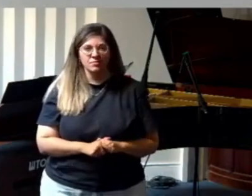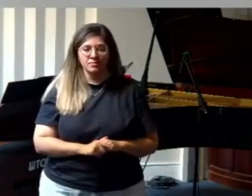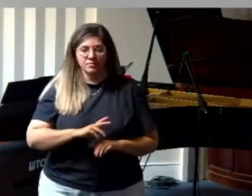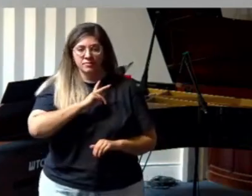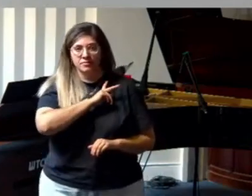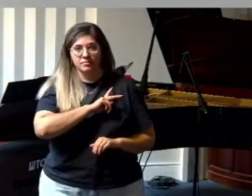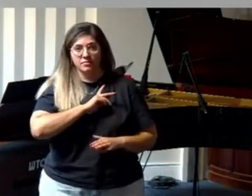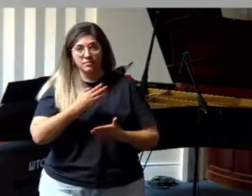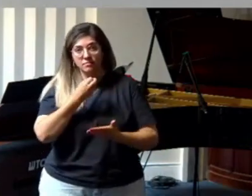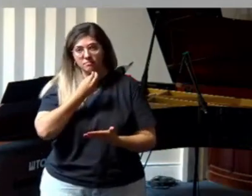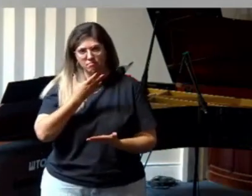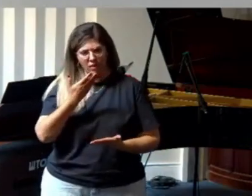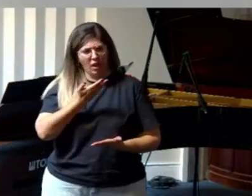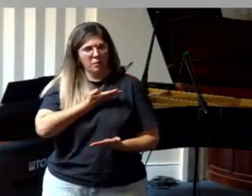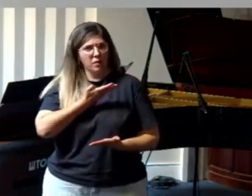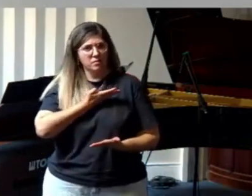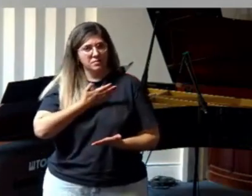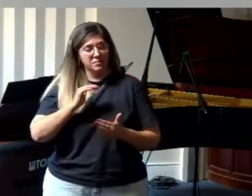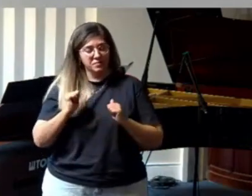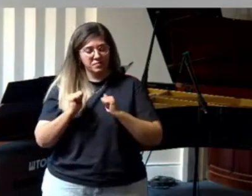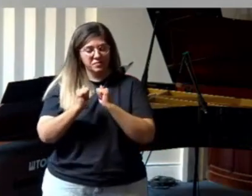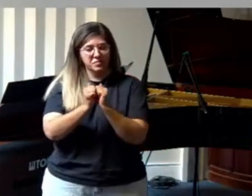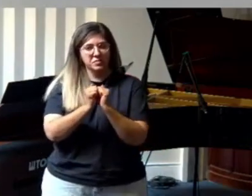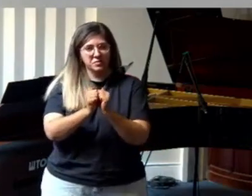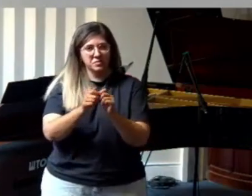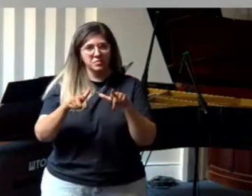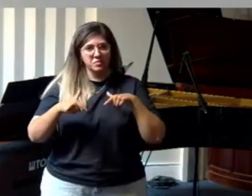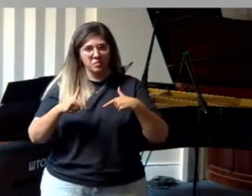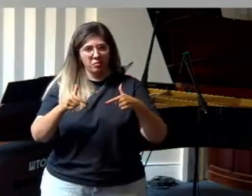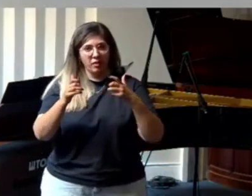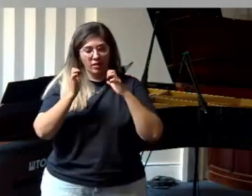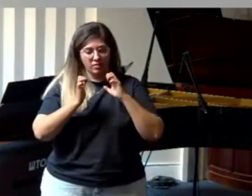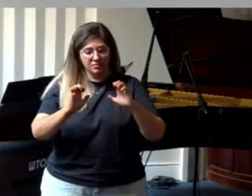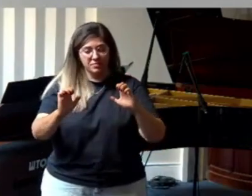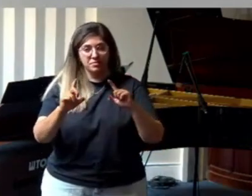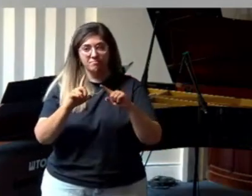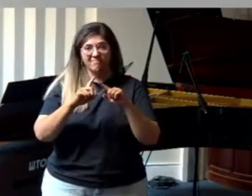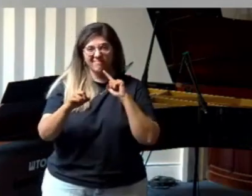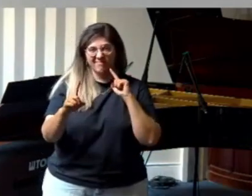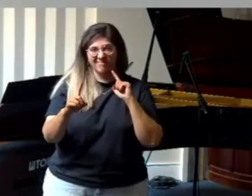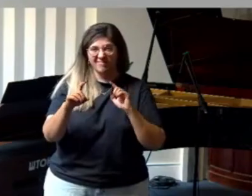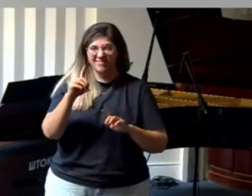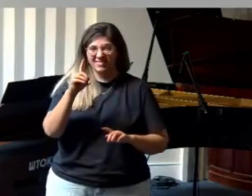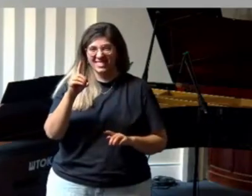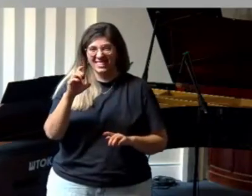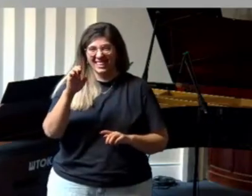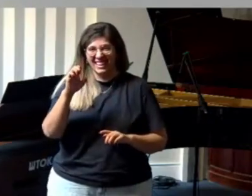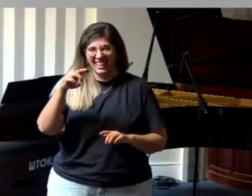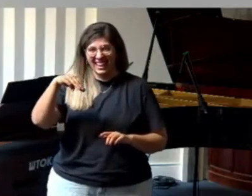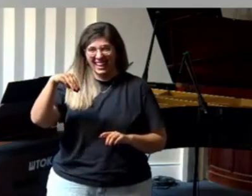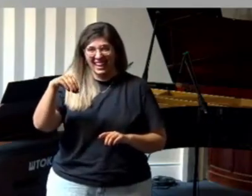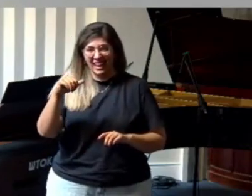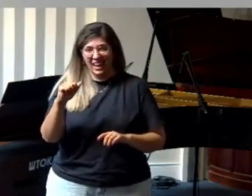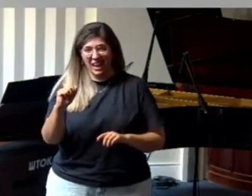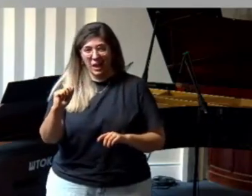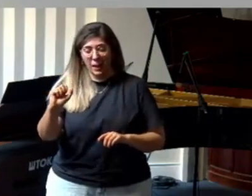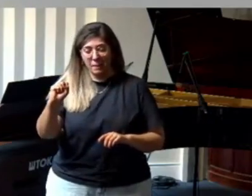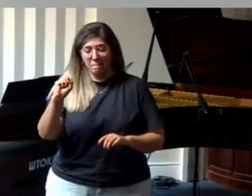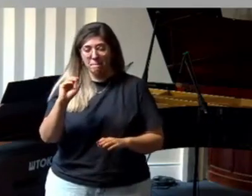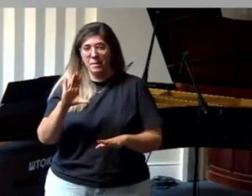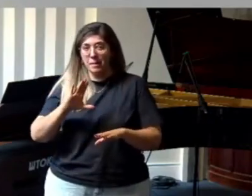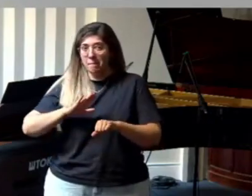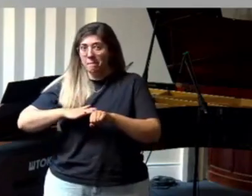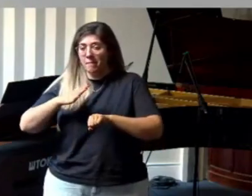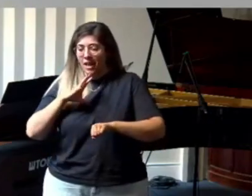um companheiro do ministério de Paulo, mas olha o que Paulo diz no final. Porque Demas, tendo amado o presente